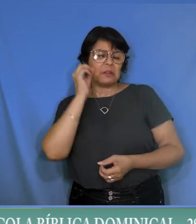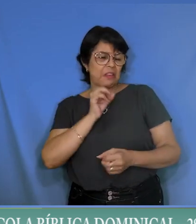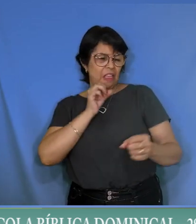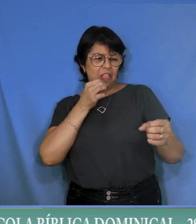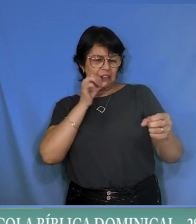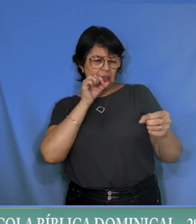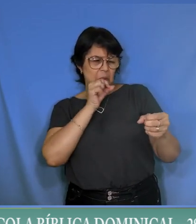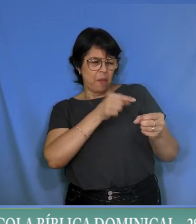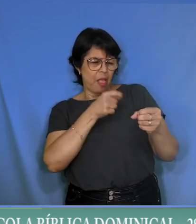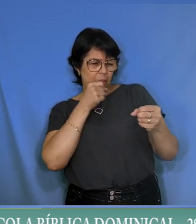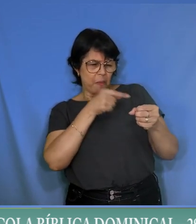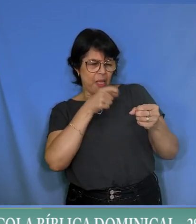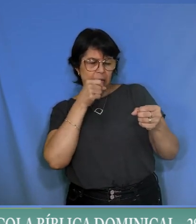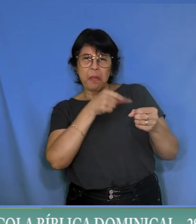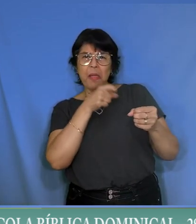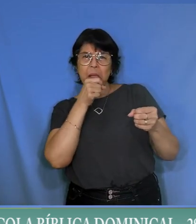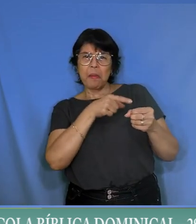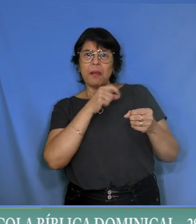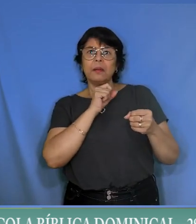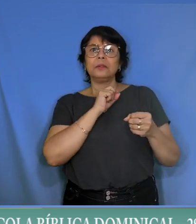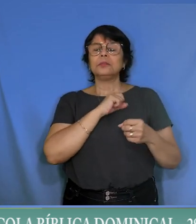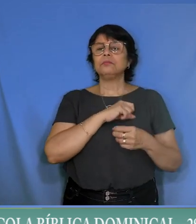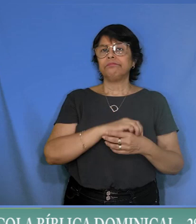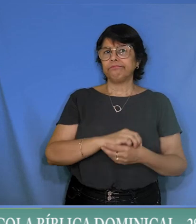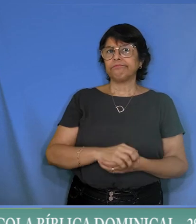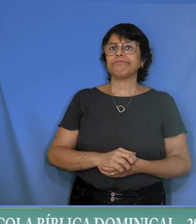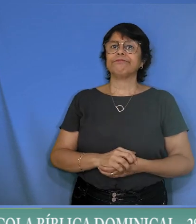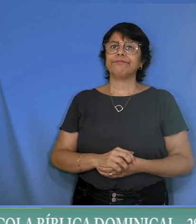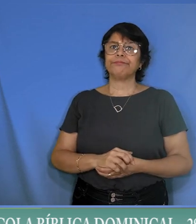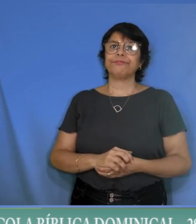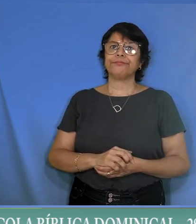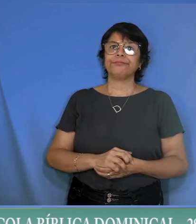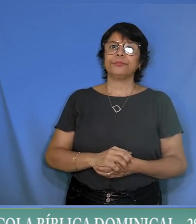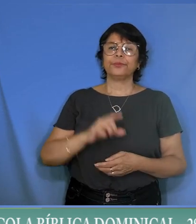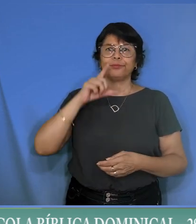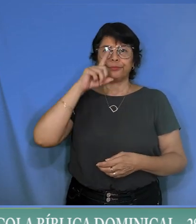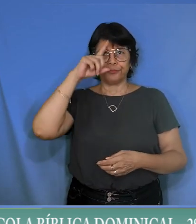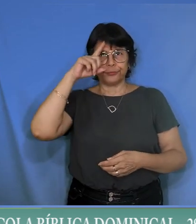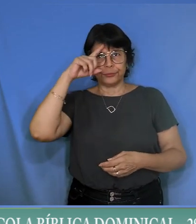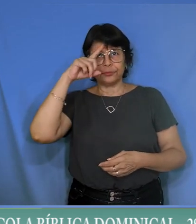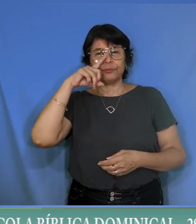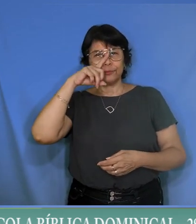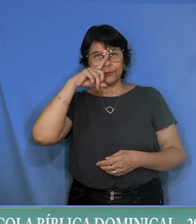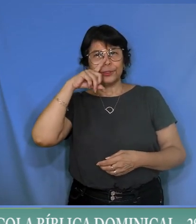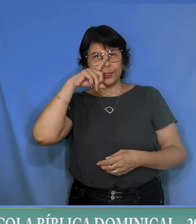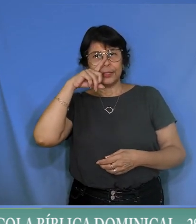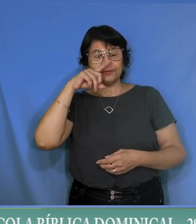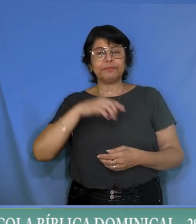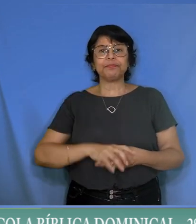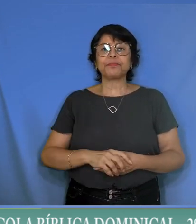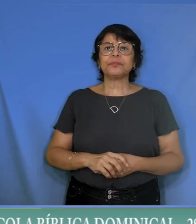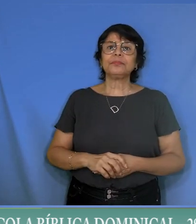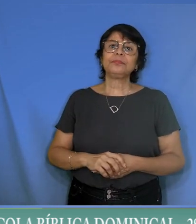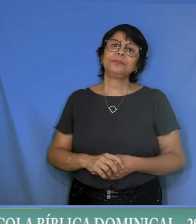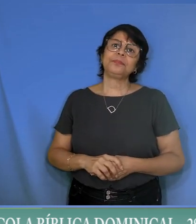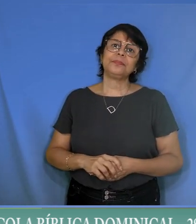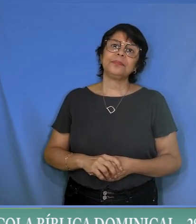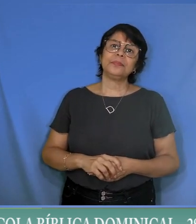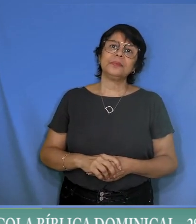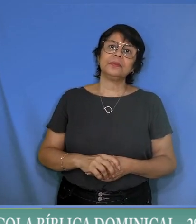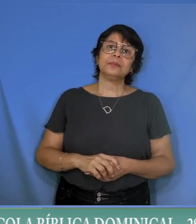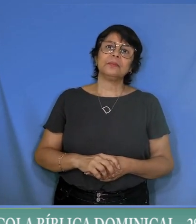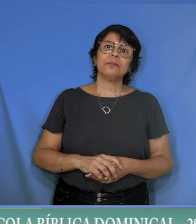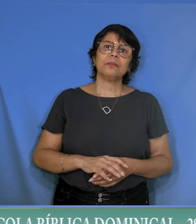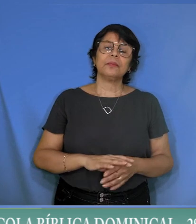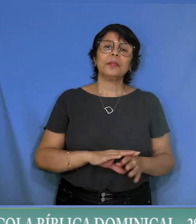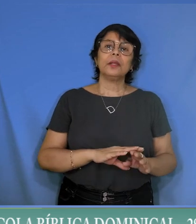no que fala, no que pensa, no que observa, no que age, no que reage. Malícia. Esse